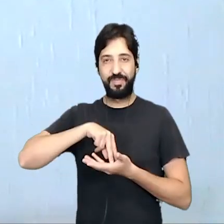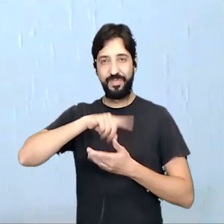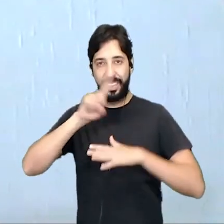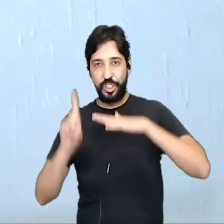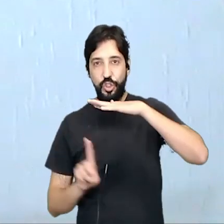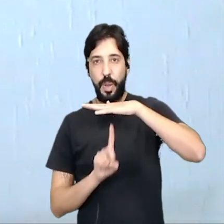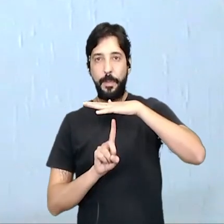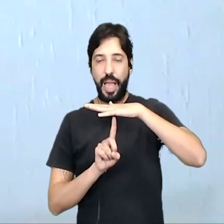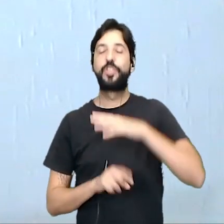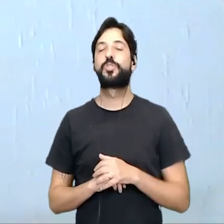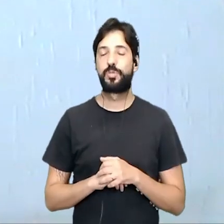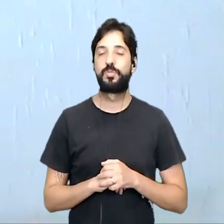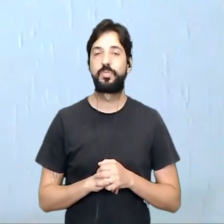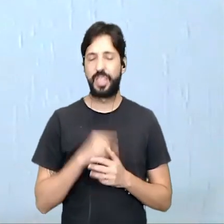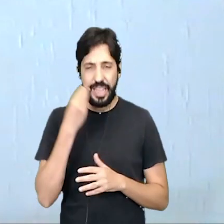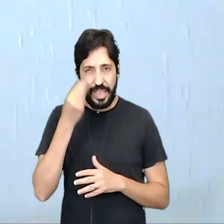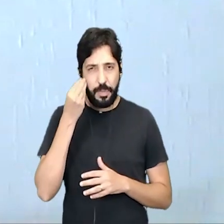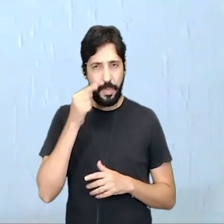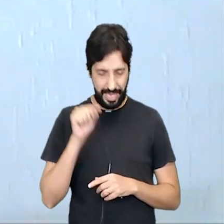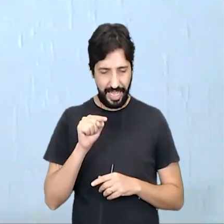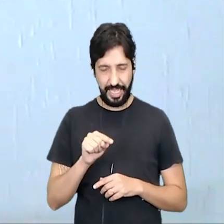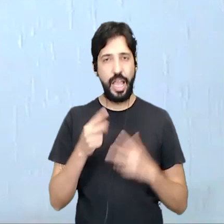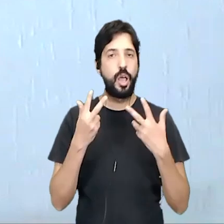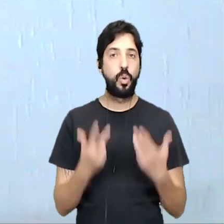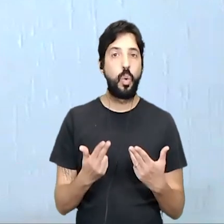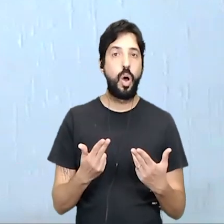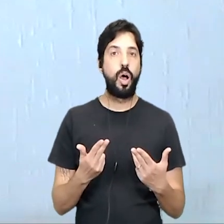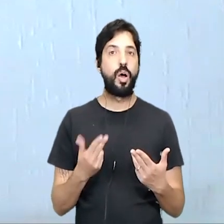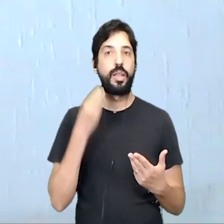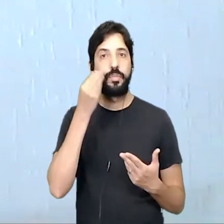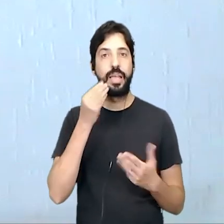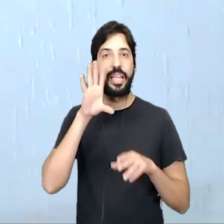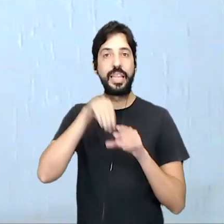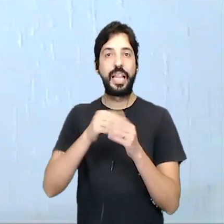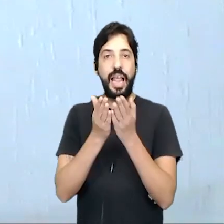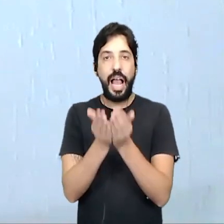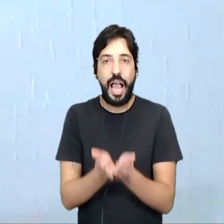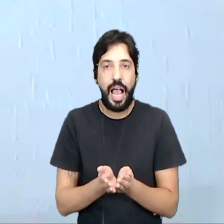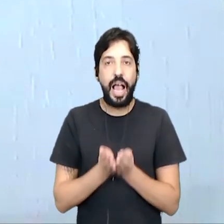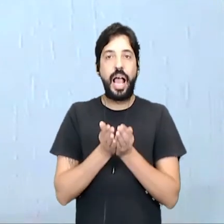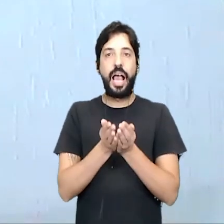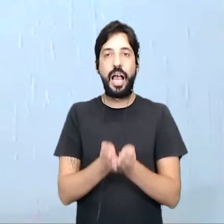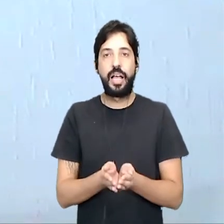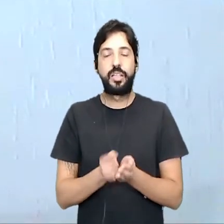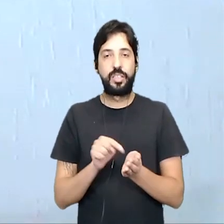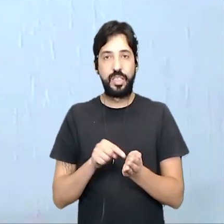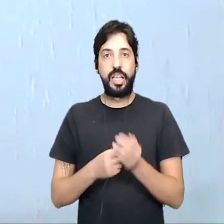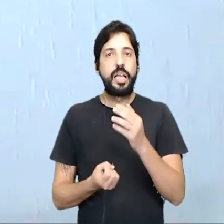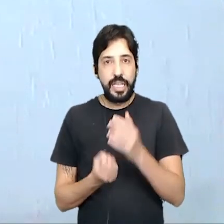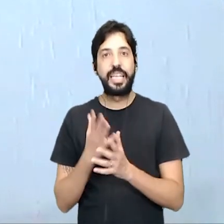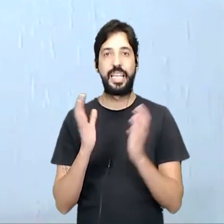mundo debaixo de um céu. Essa experiência de estar debaixo de um céu, ela é como a experiência também de estar dentro de uma